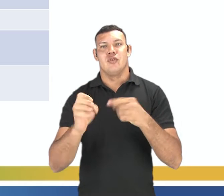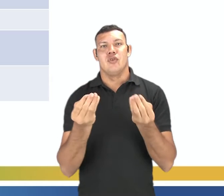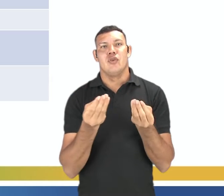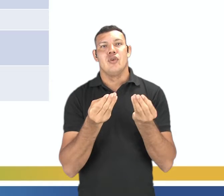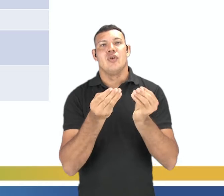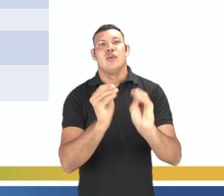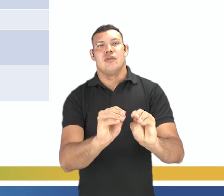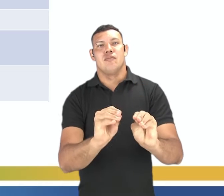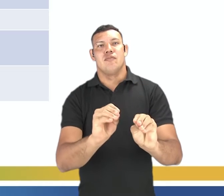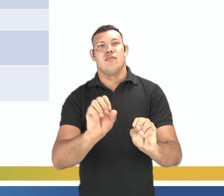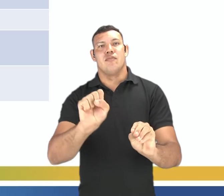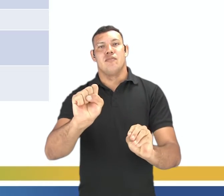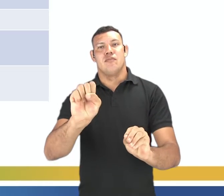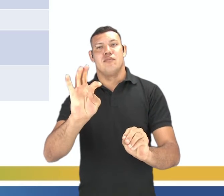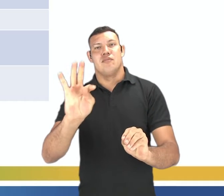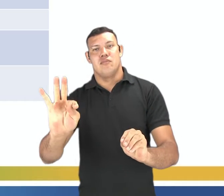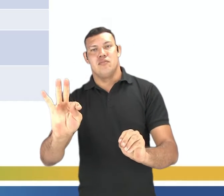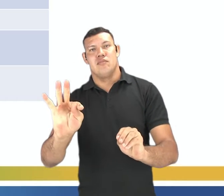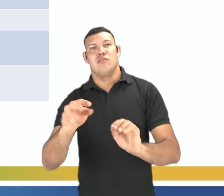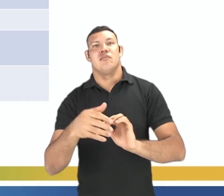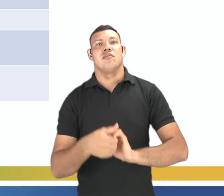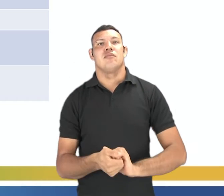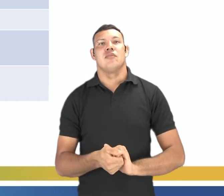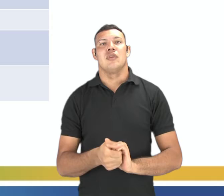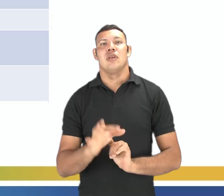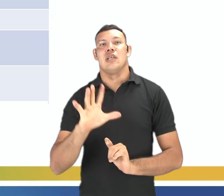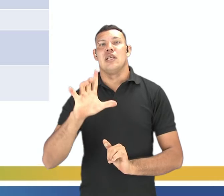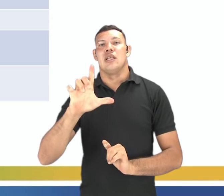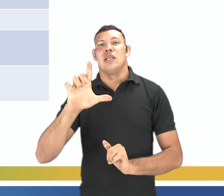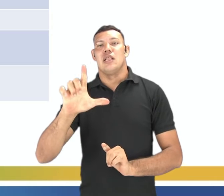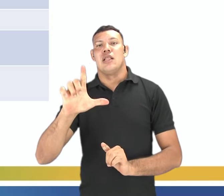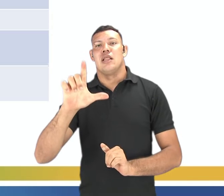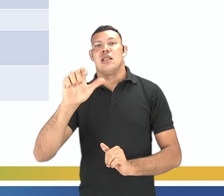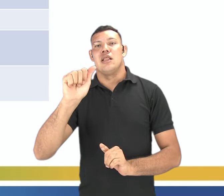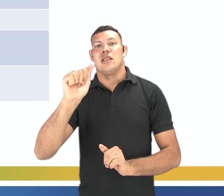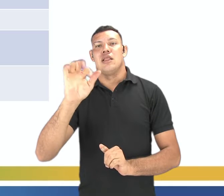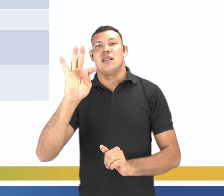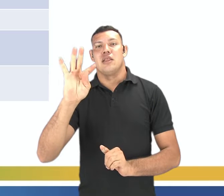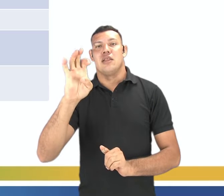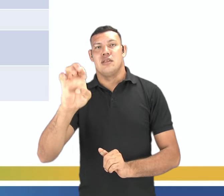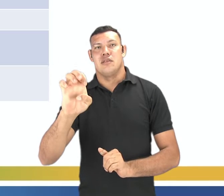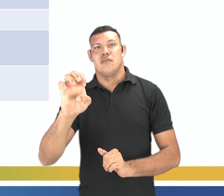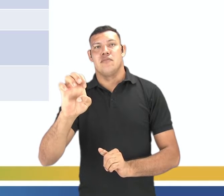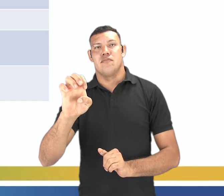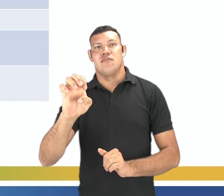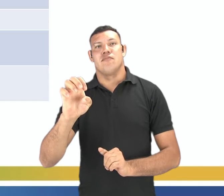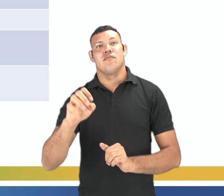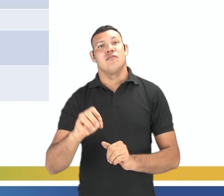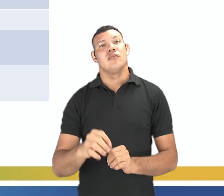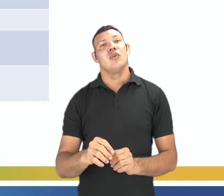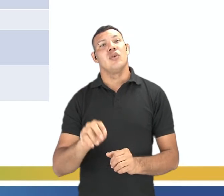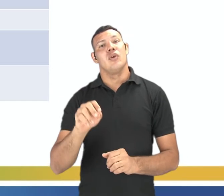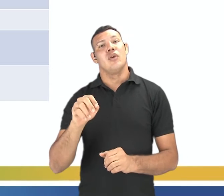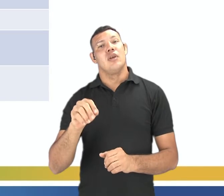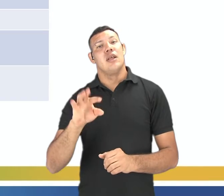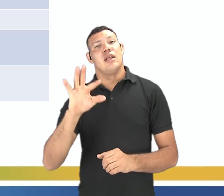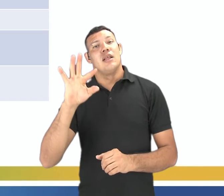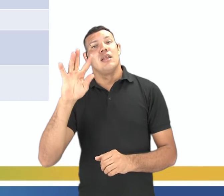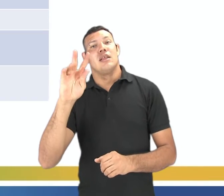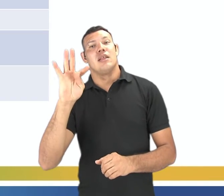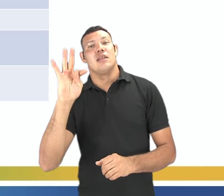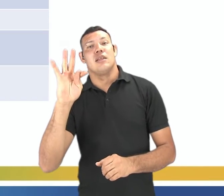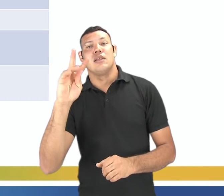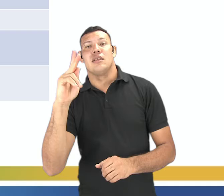Por exemplo, late, que significa tarde, fica the latest, ou o mais tarde. Tudo